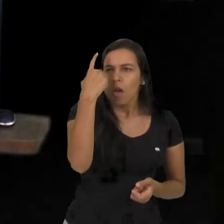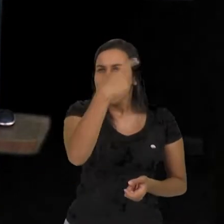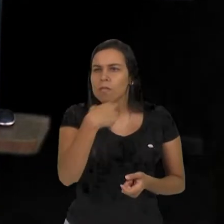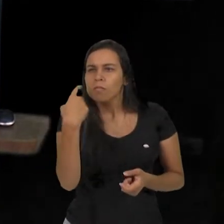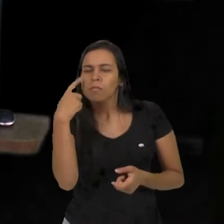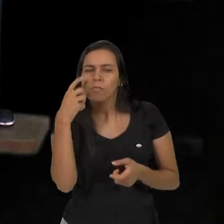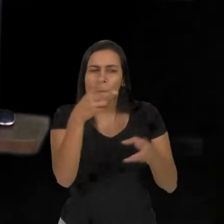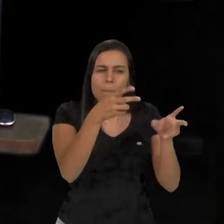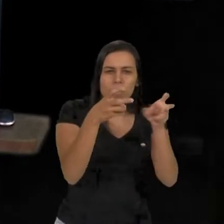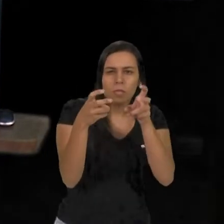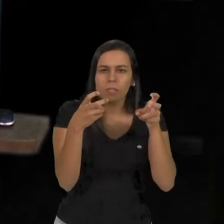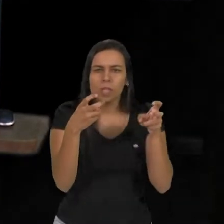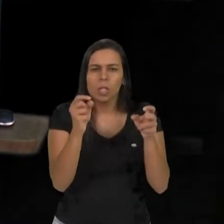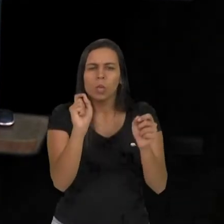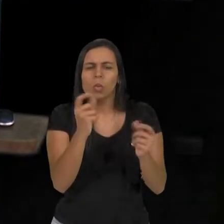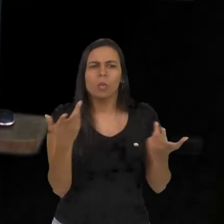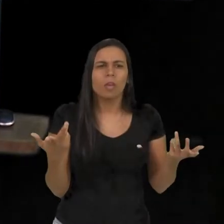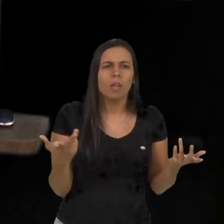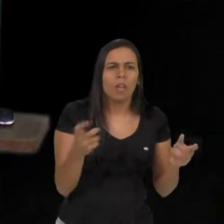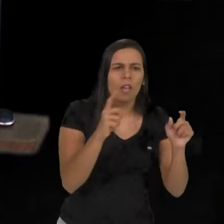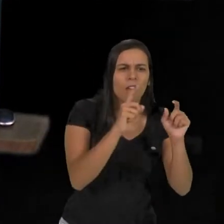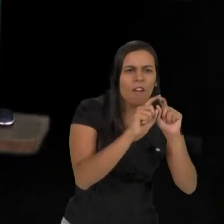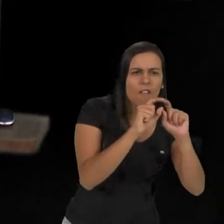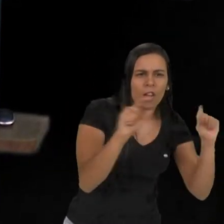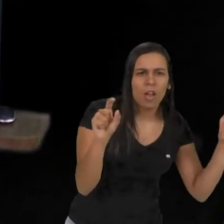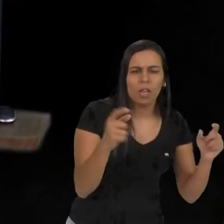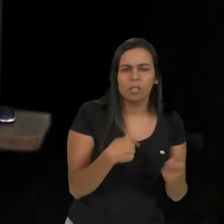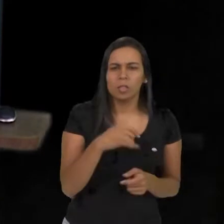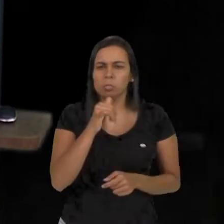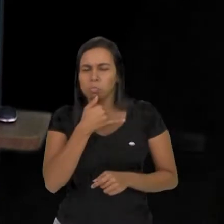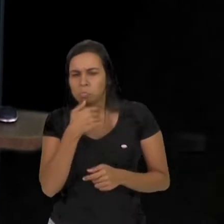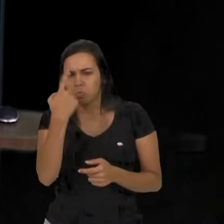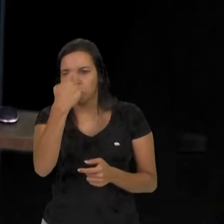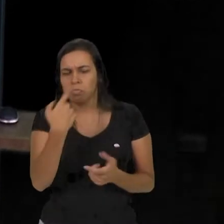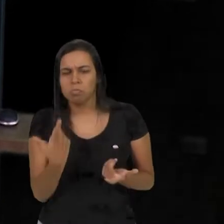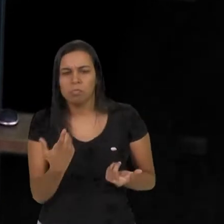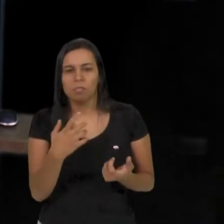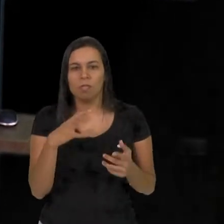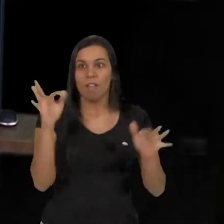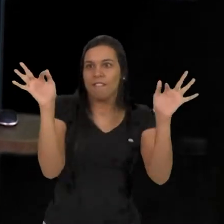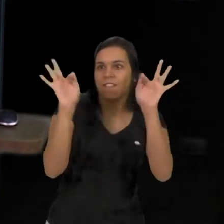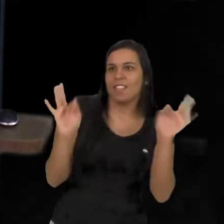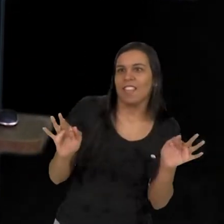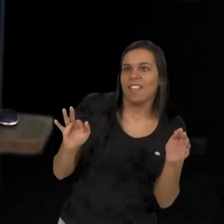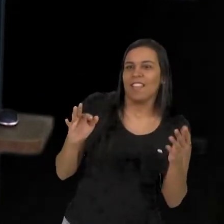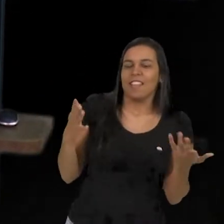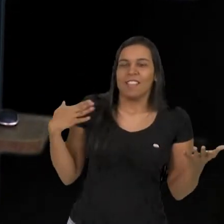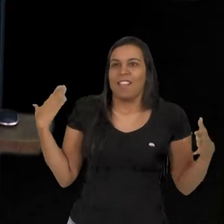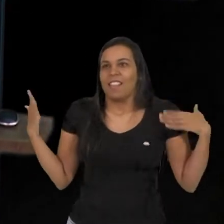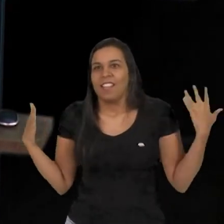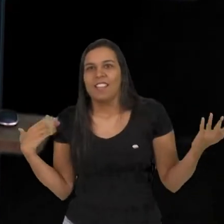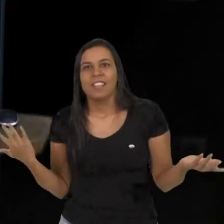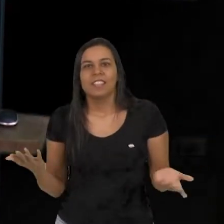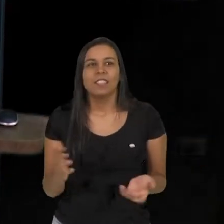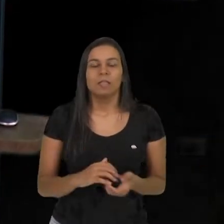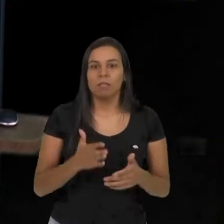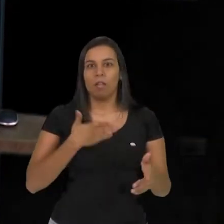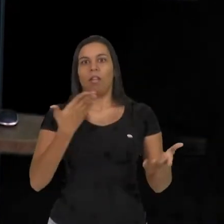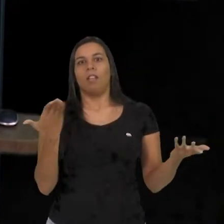querendo passar além da frase, né? Se a cara está de tristeza, se a cara está de alegria, se a cara está de espanto. E esses são aspectos que você não